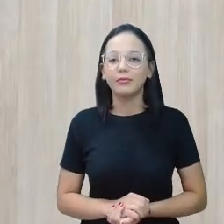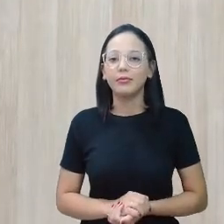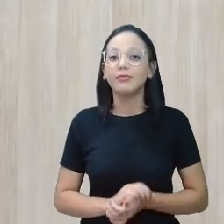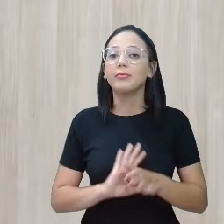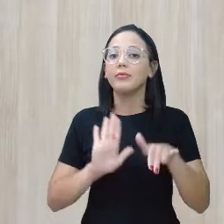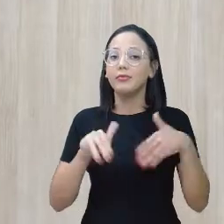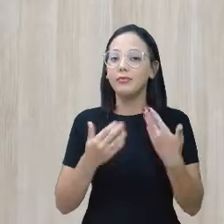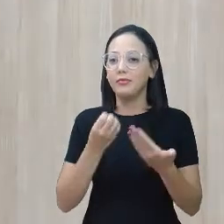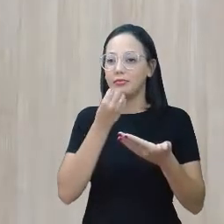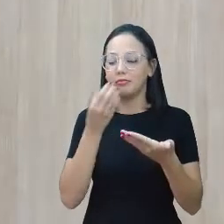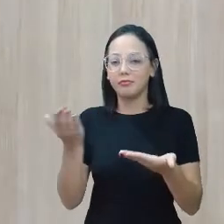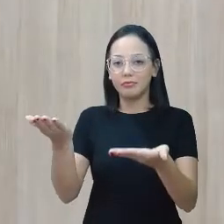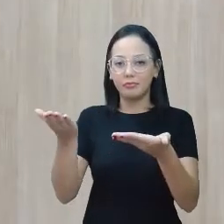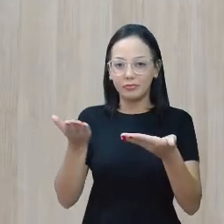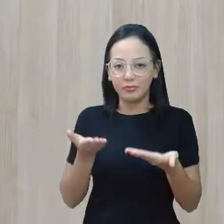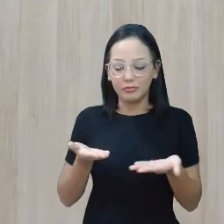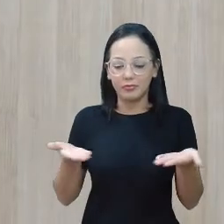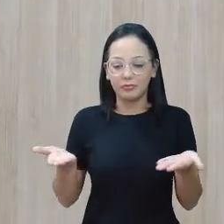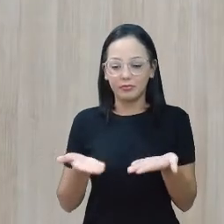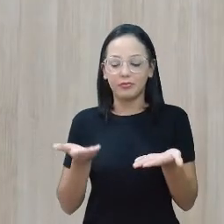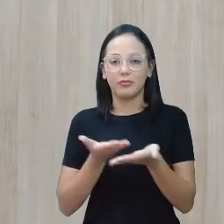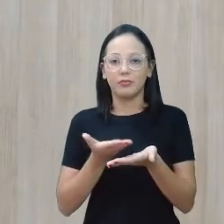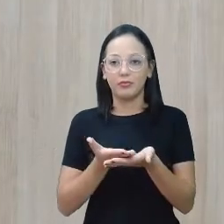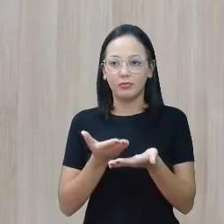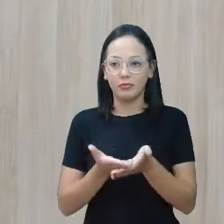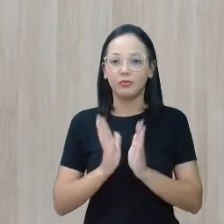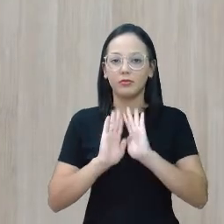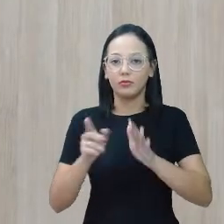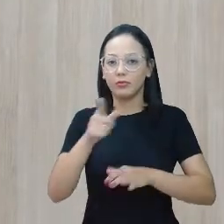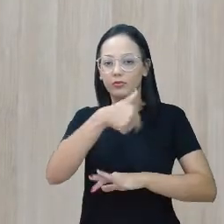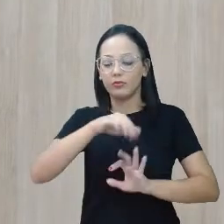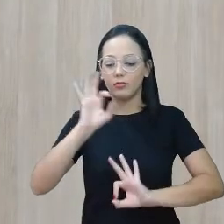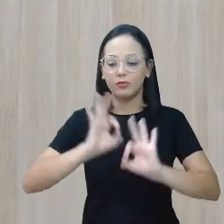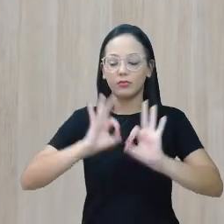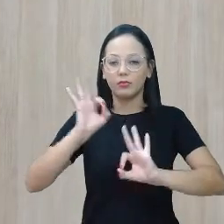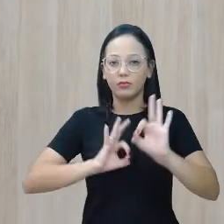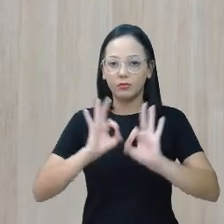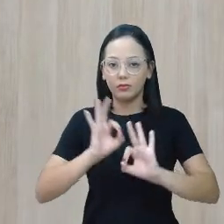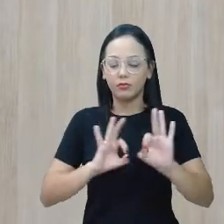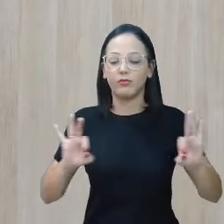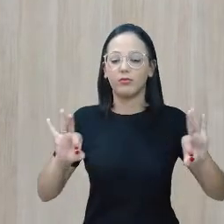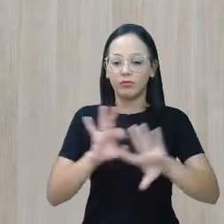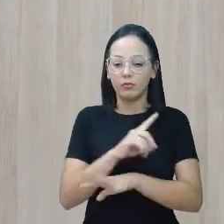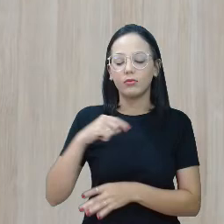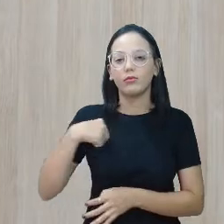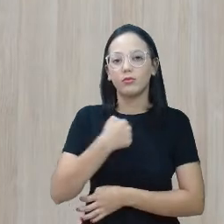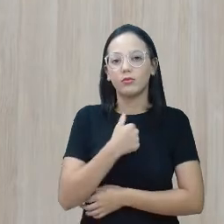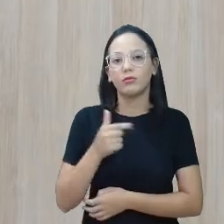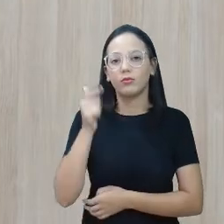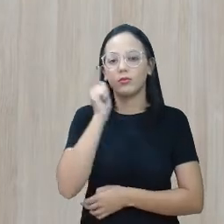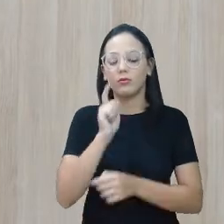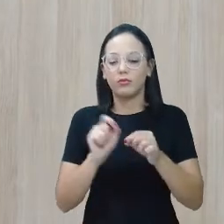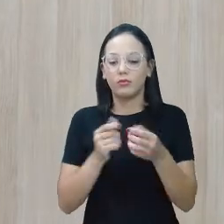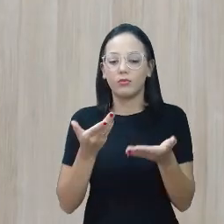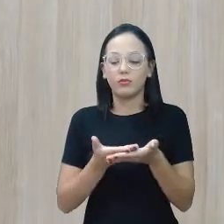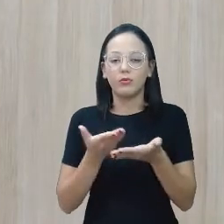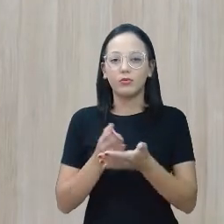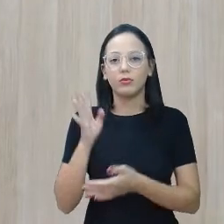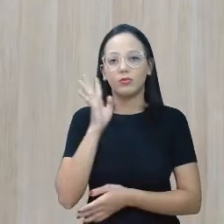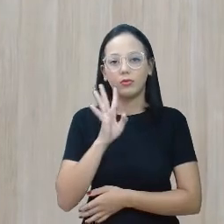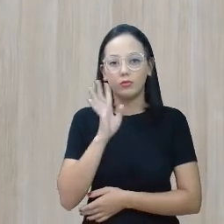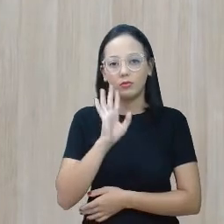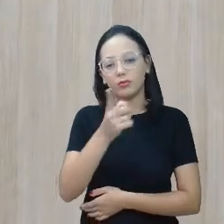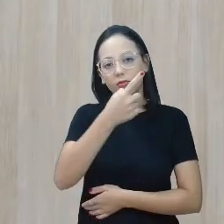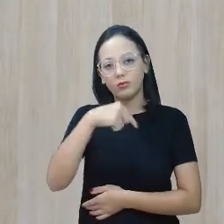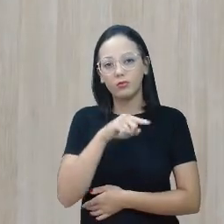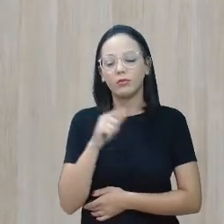Então sejam muito bem-vindos à nossa aula, já vão se preparando aí direitinho para a gente conseguir fazer essa aula massa que vocês consigam